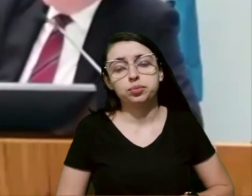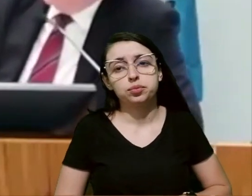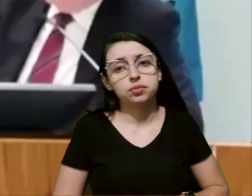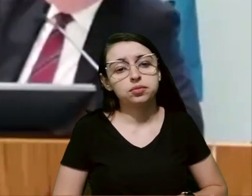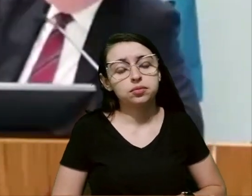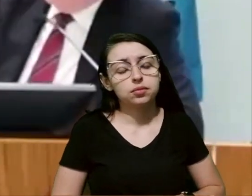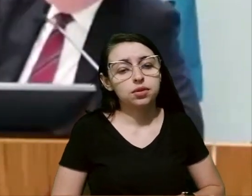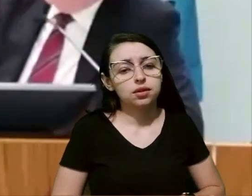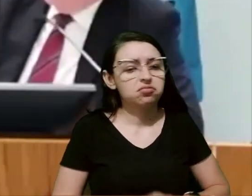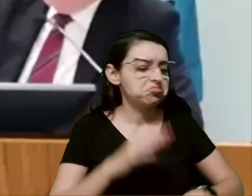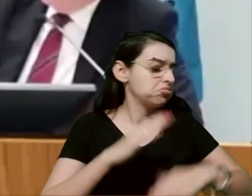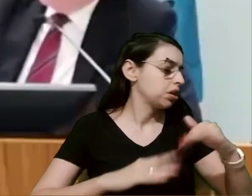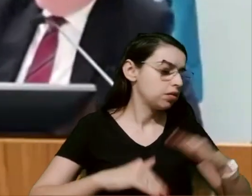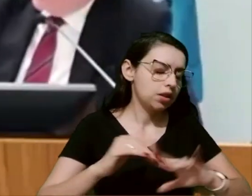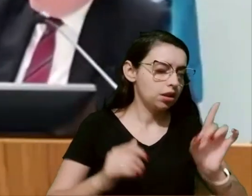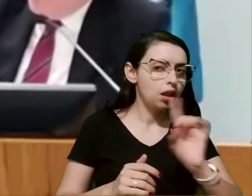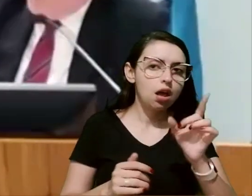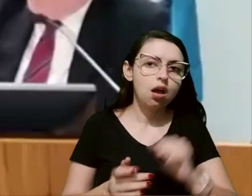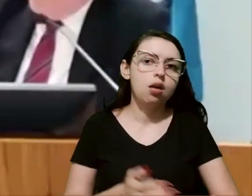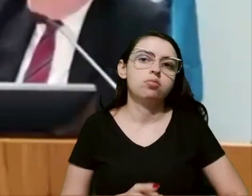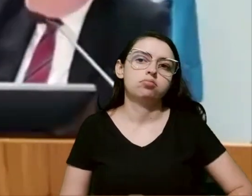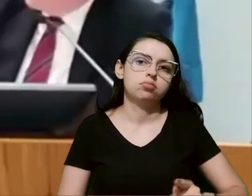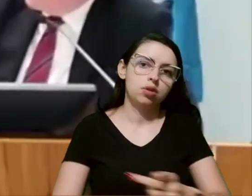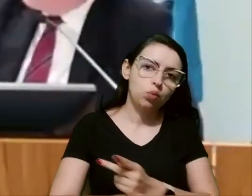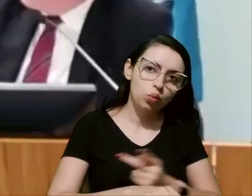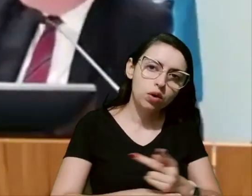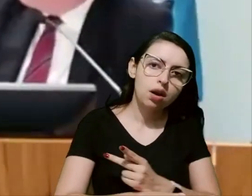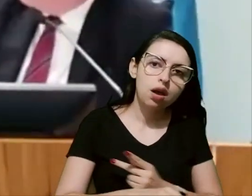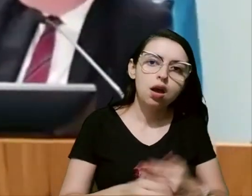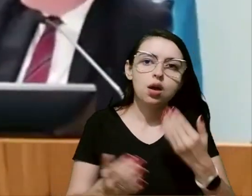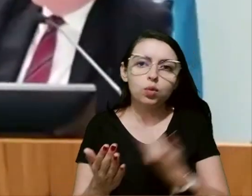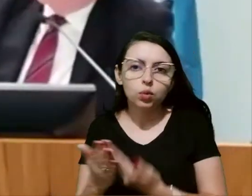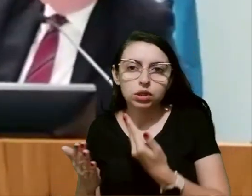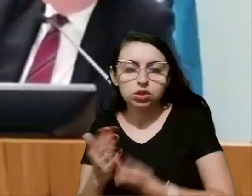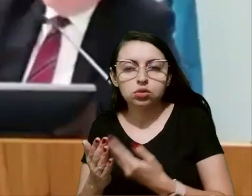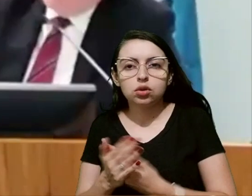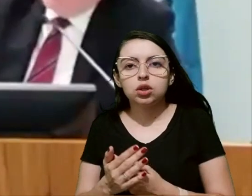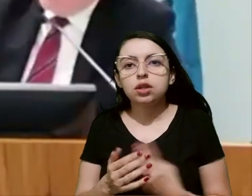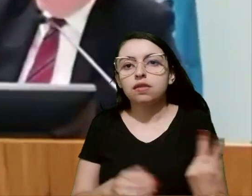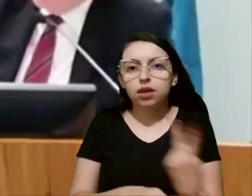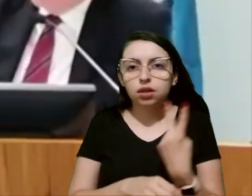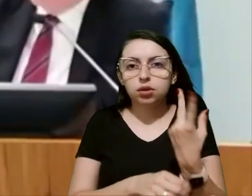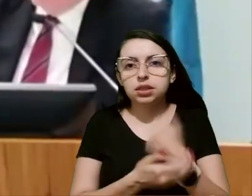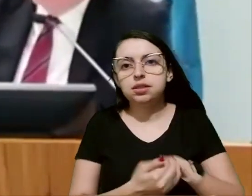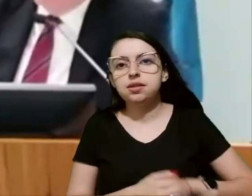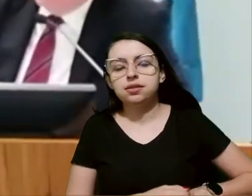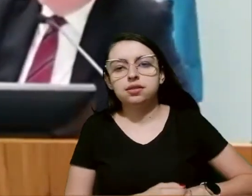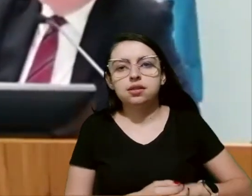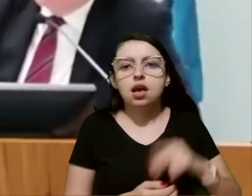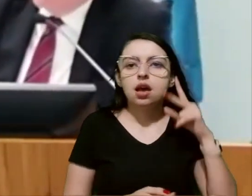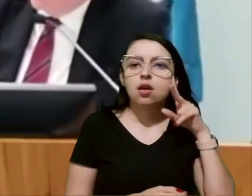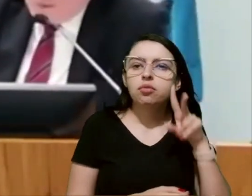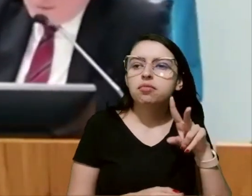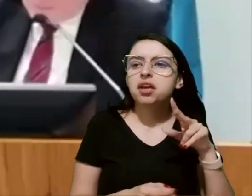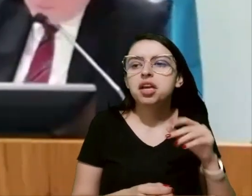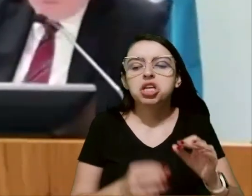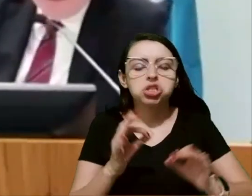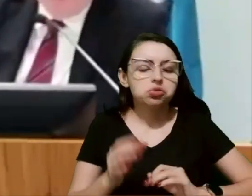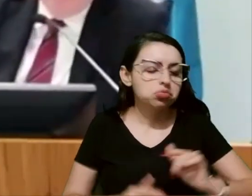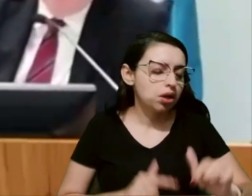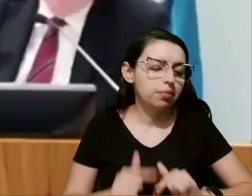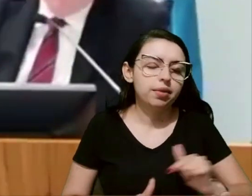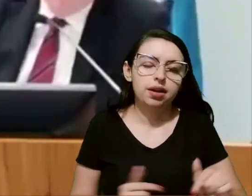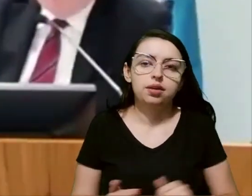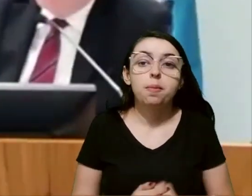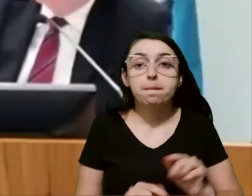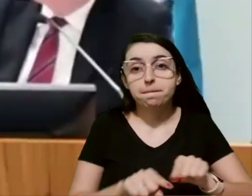ser puramente aleatório. É lógico que a análise dos fatos, a valoração dos fatos vai ser feita